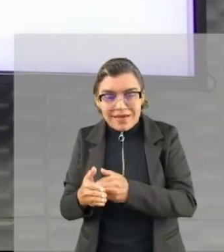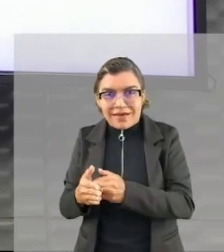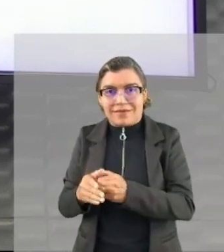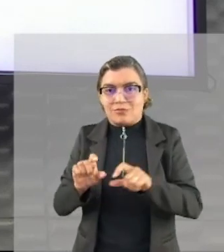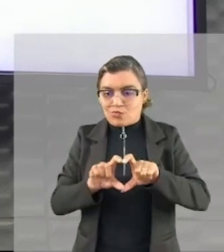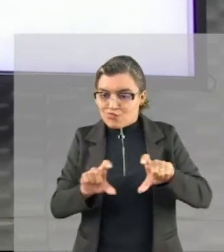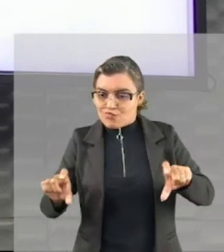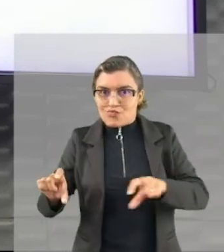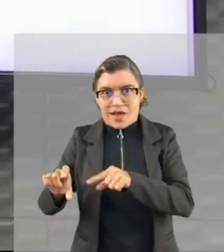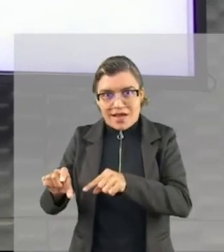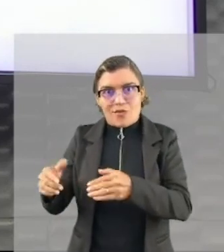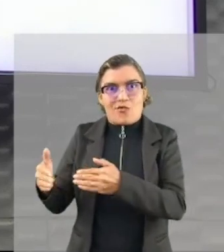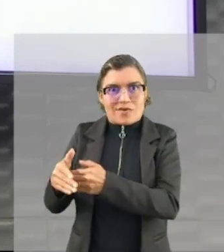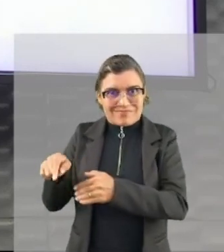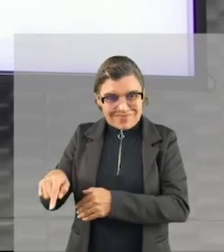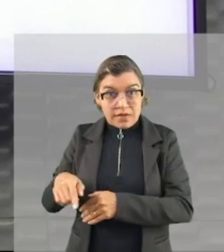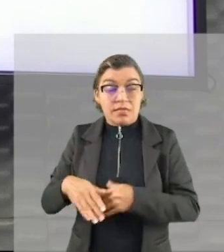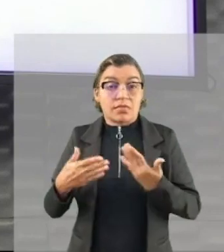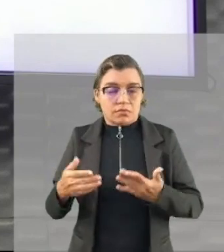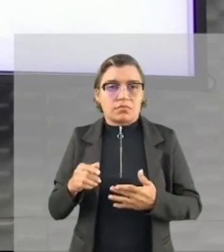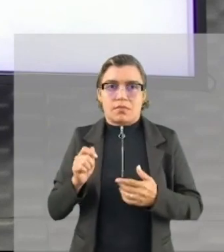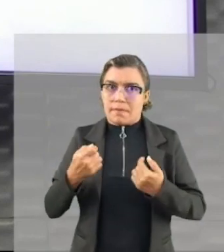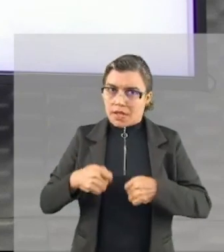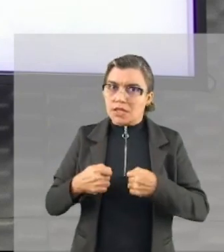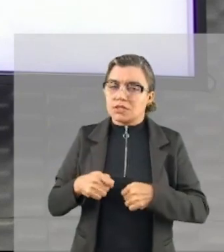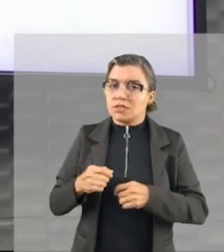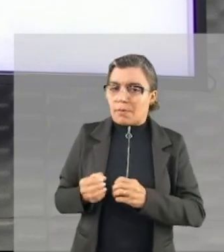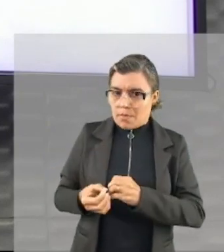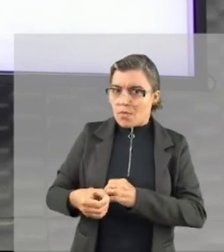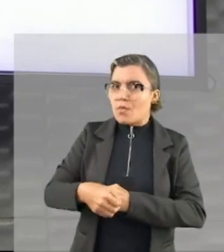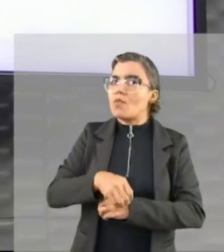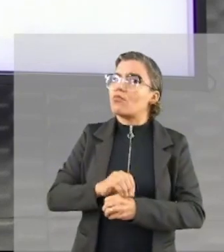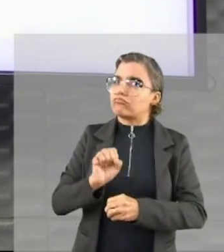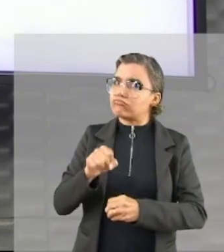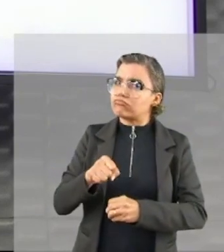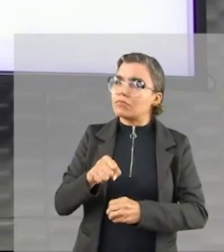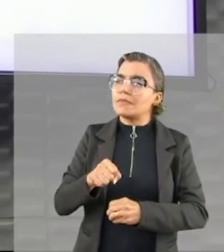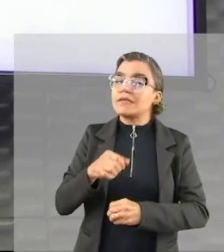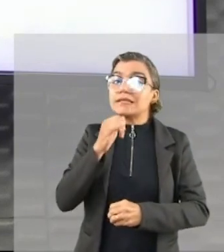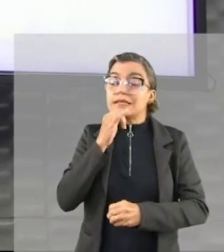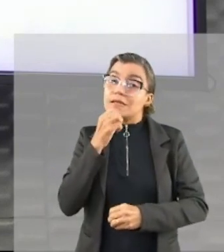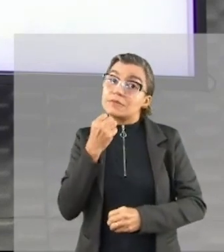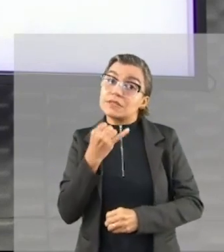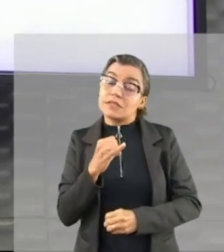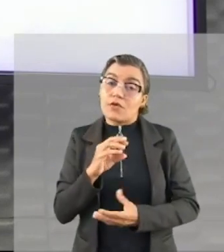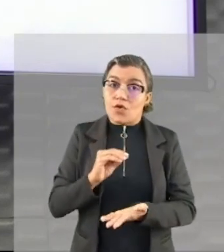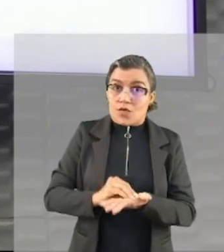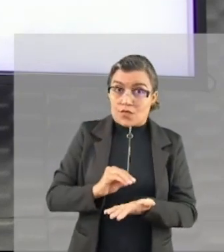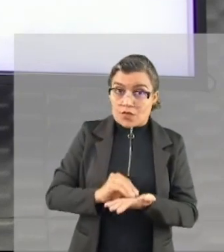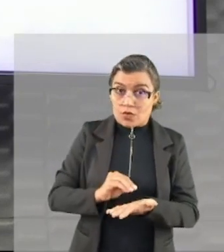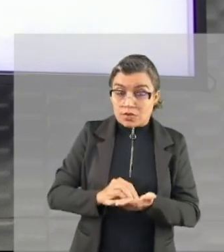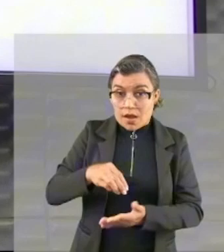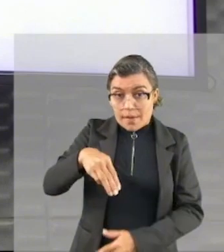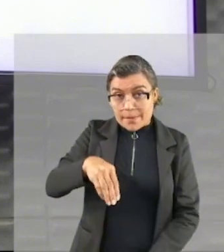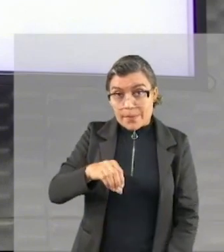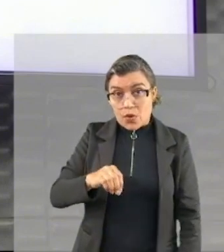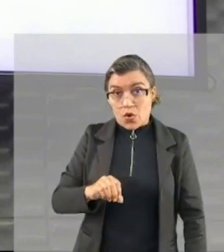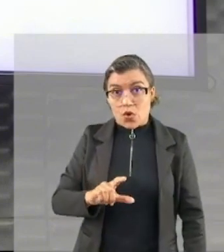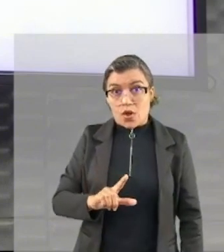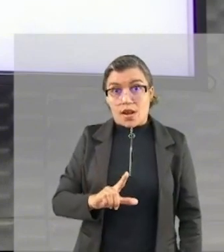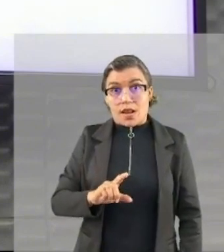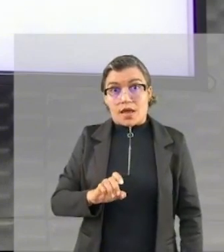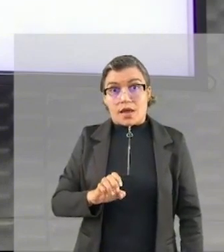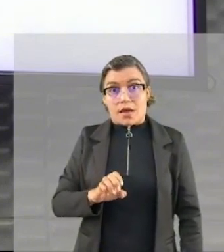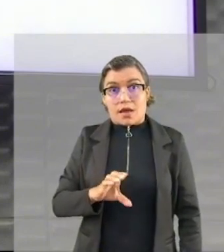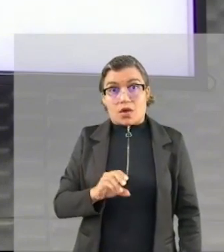Óbvio que é necessário que tenha molécula. Na ausência de moléculas, na ausência